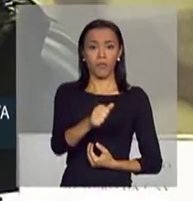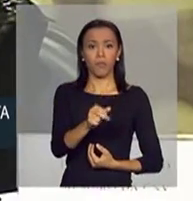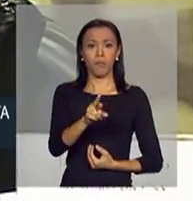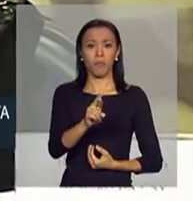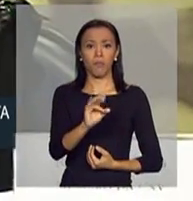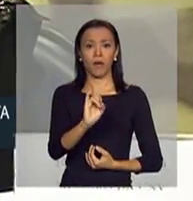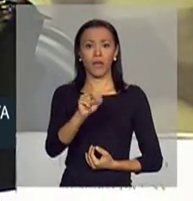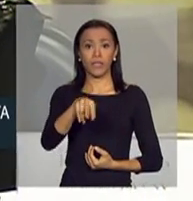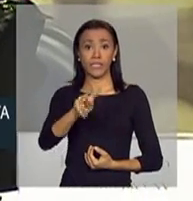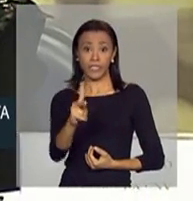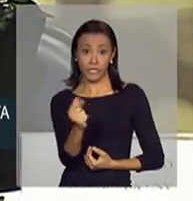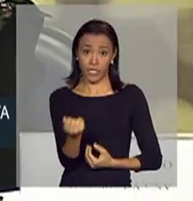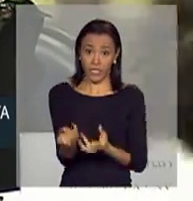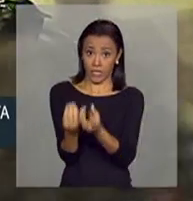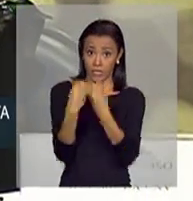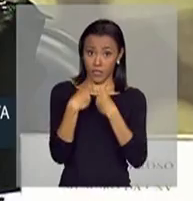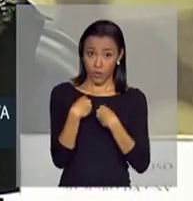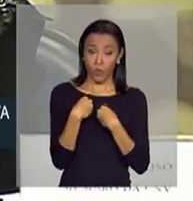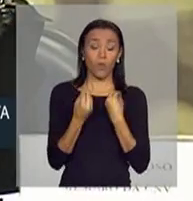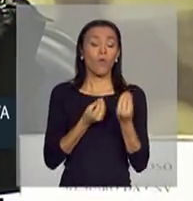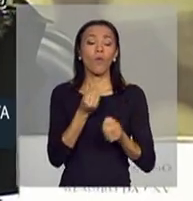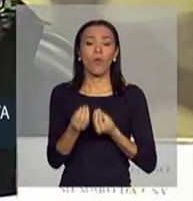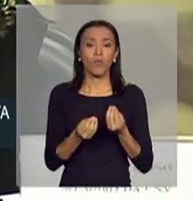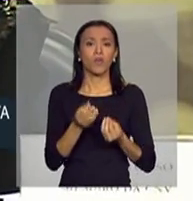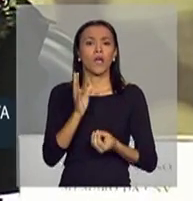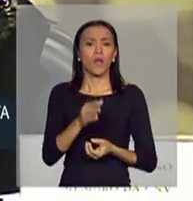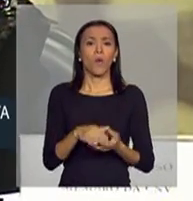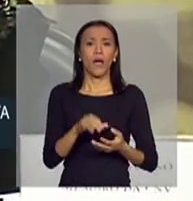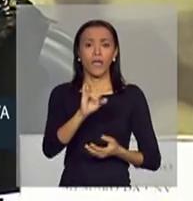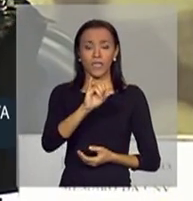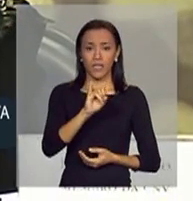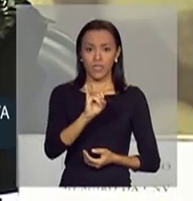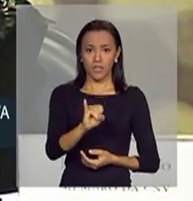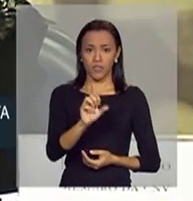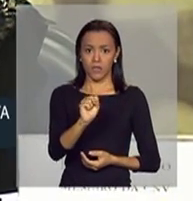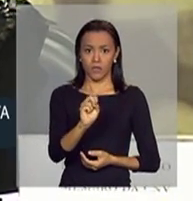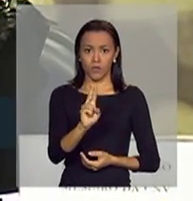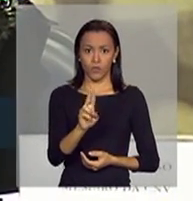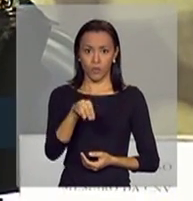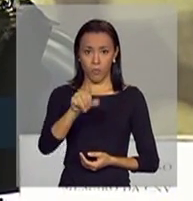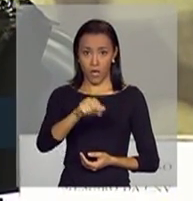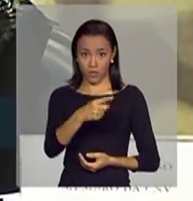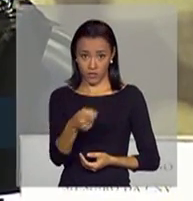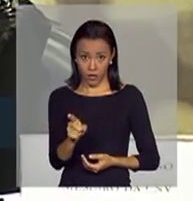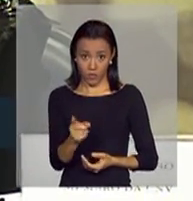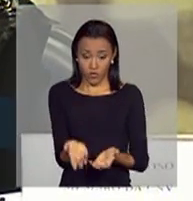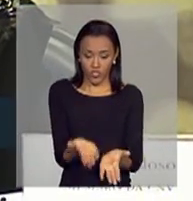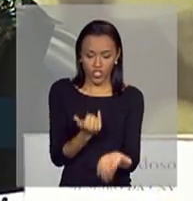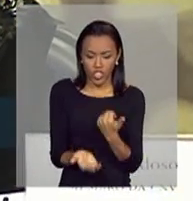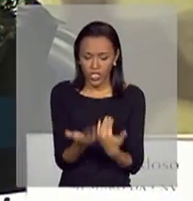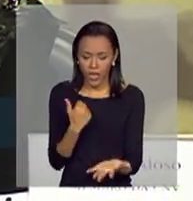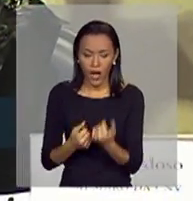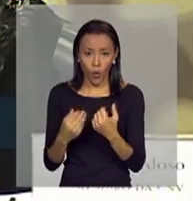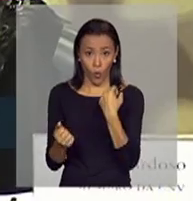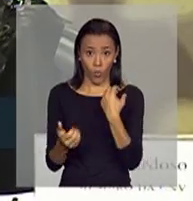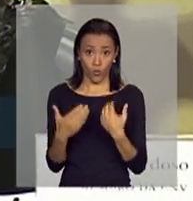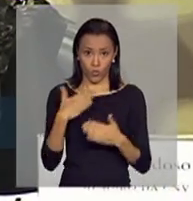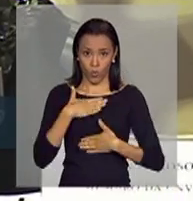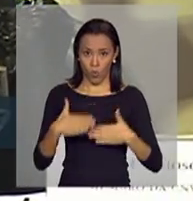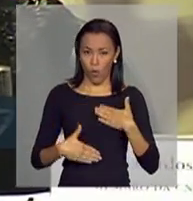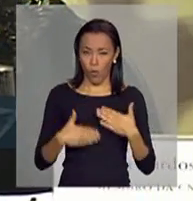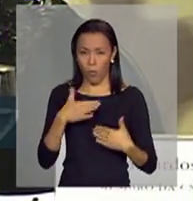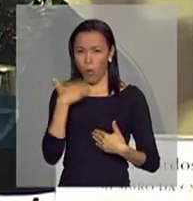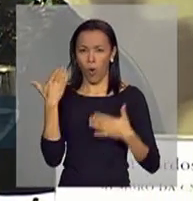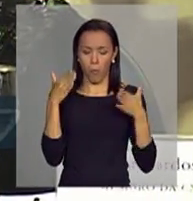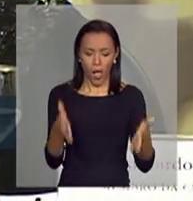Com relação à exumação, já foi decidida, sim, já foi decidida por um conjunto de órgãos, não só a Comissão da Verdade, mas a